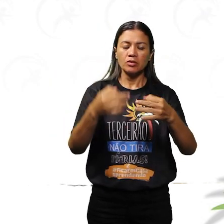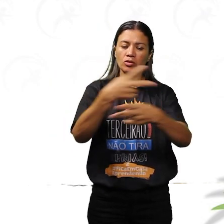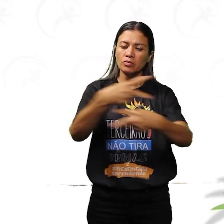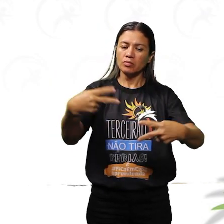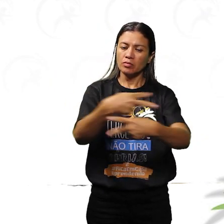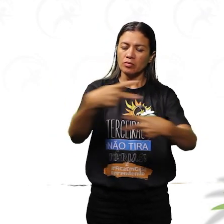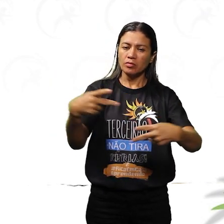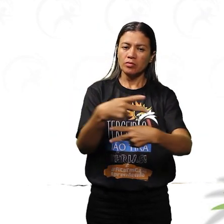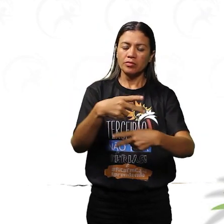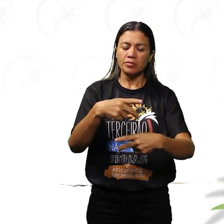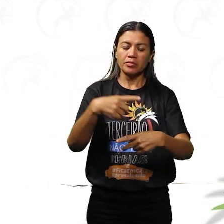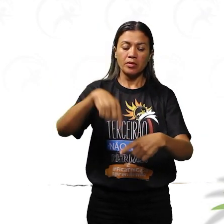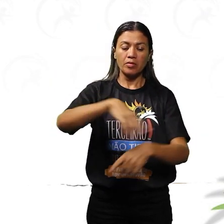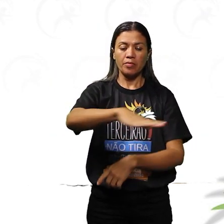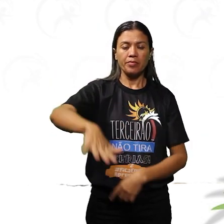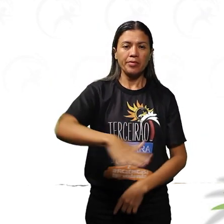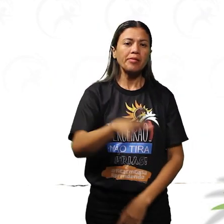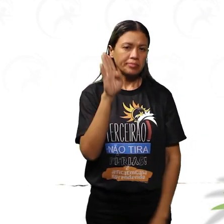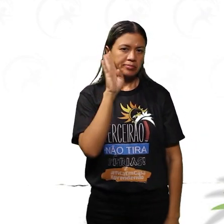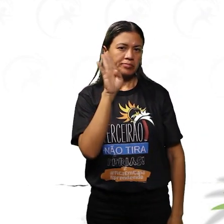material, um determinado meio, beleza?